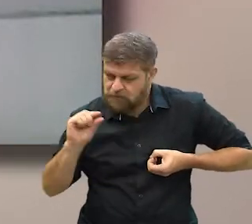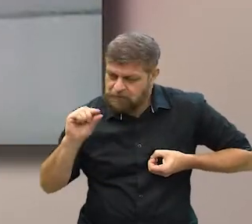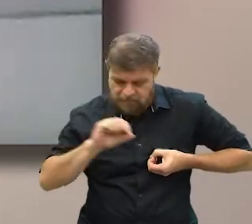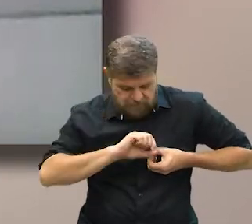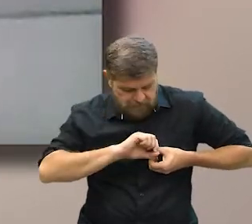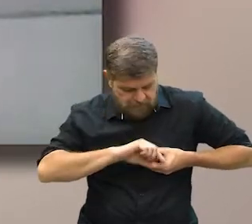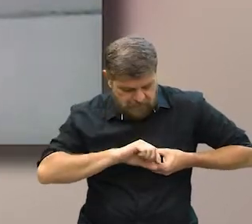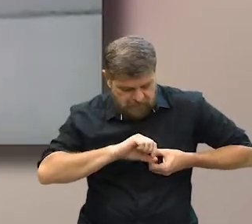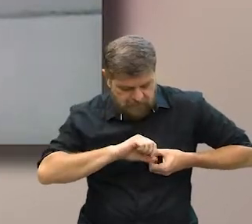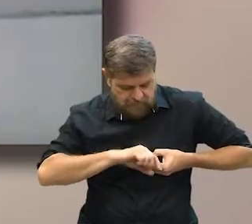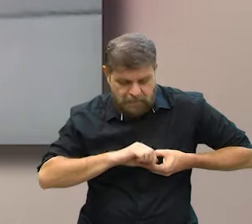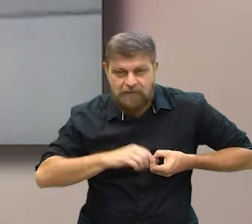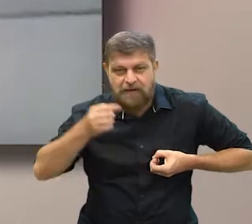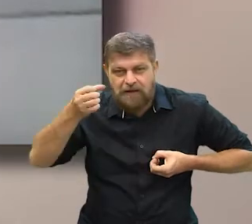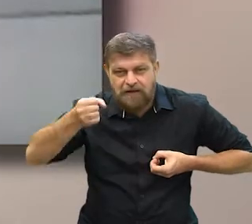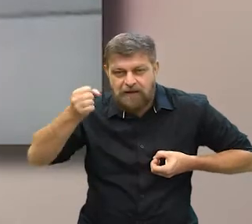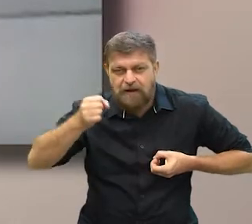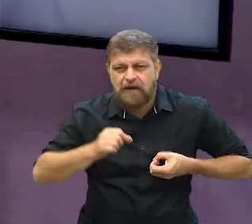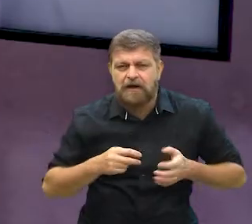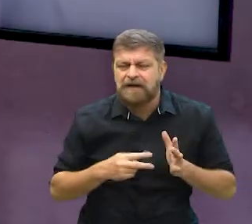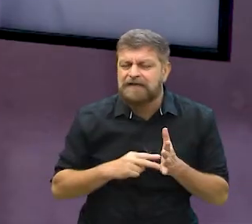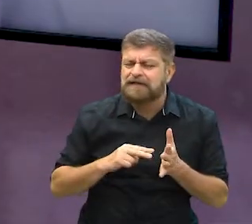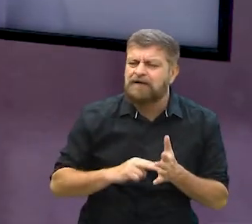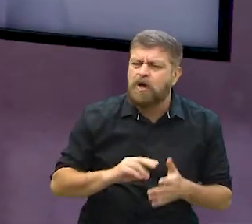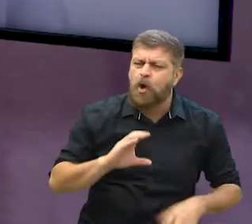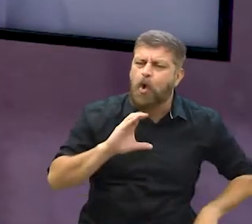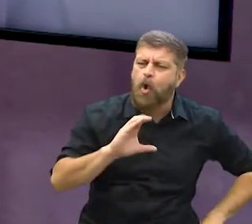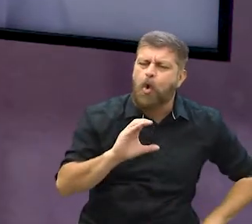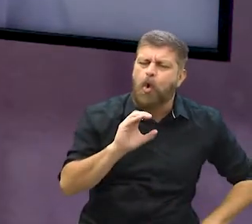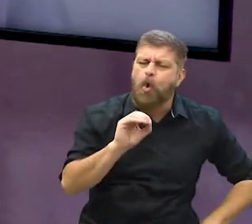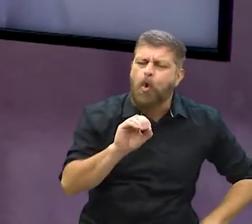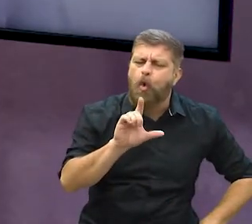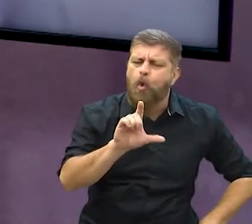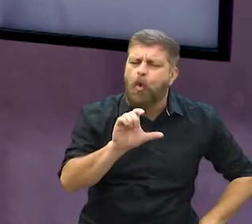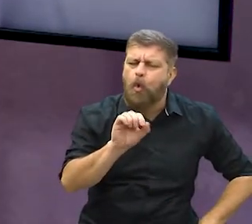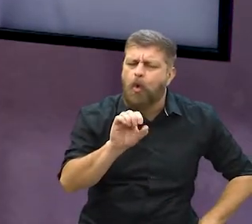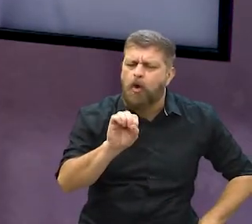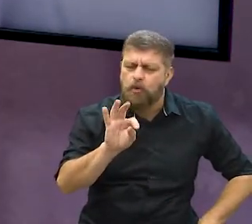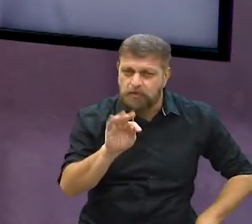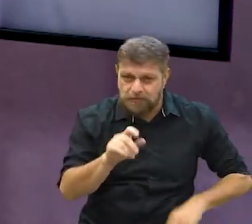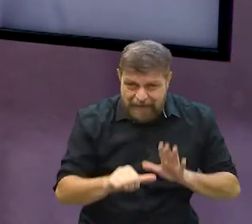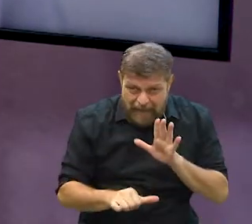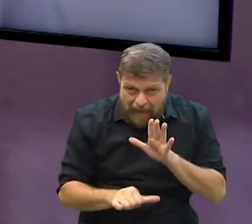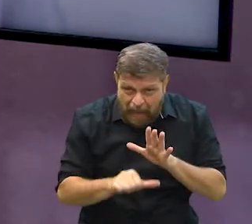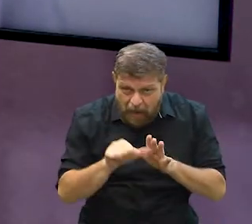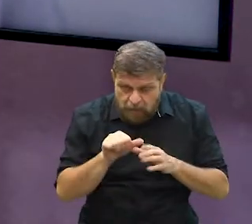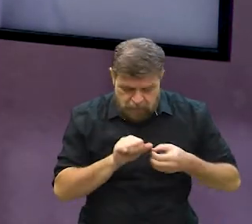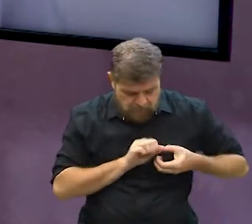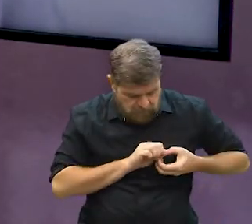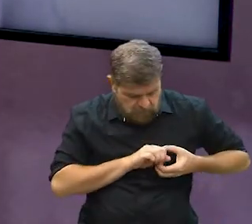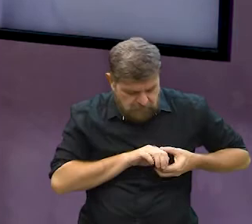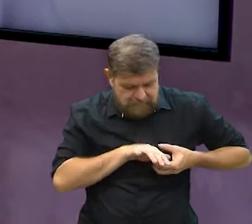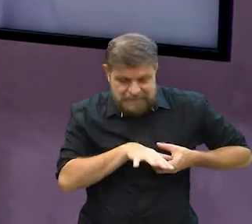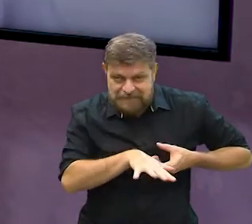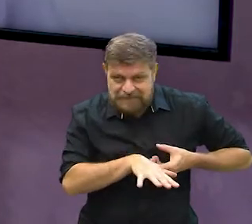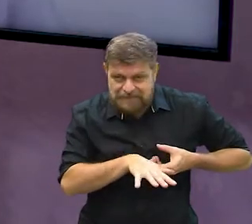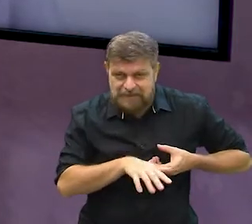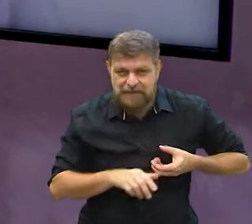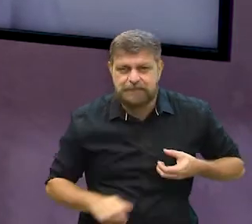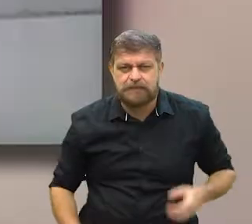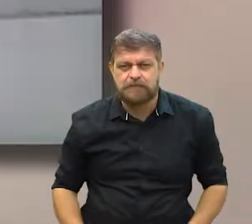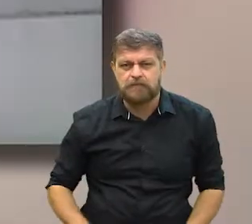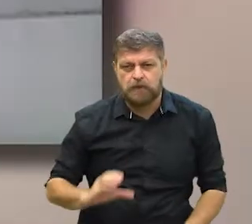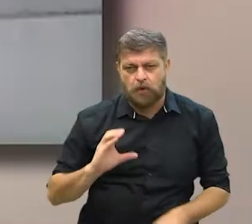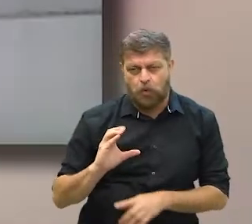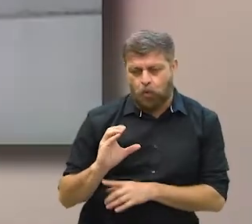ter gotículas de leite. O que é o De colostro? colostro, Ele é a primeira coisa que desce, que sai ali para o